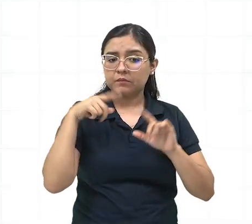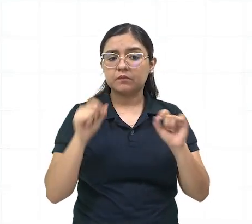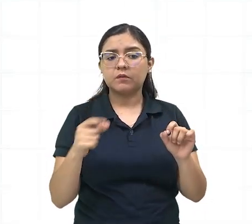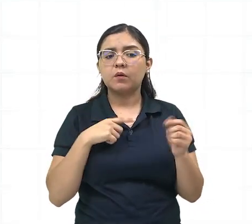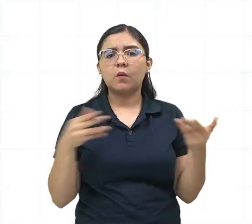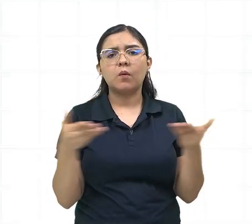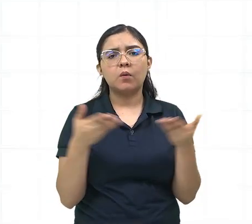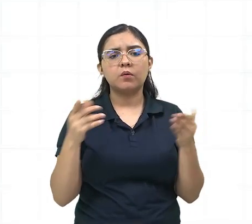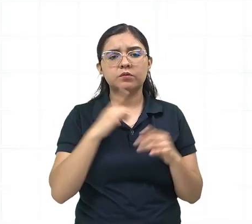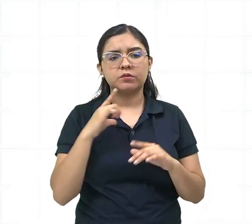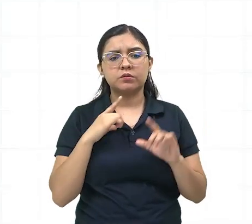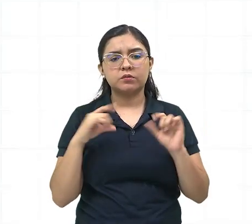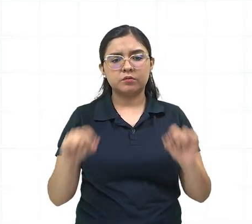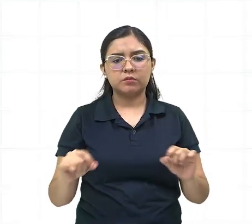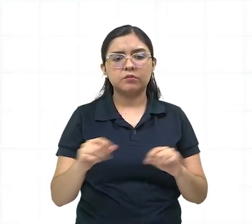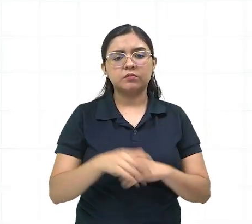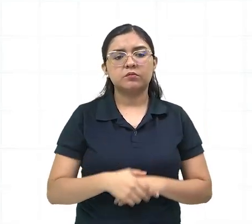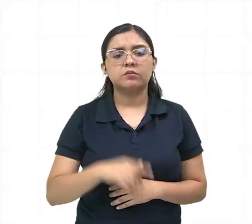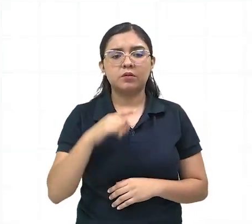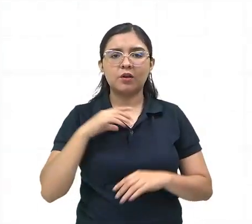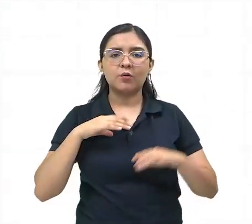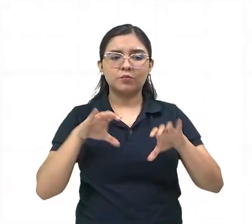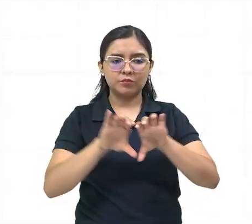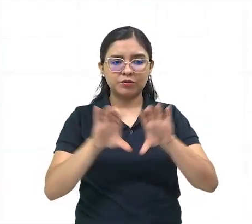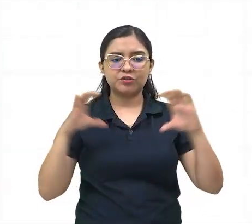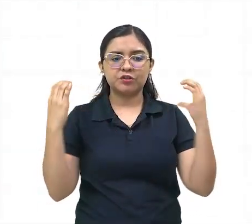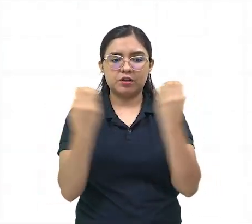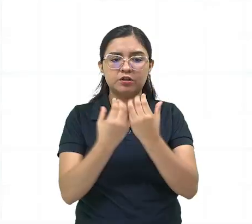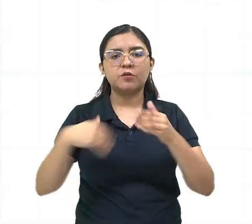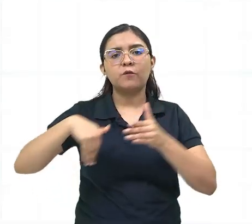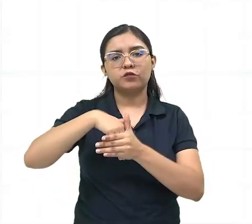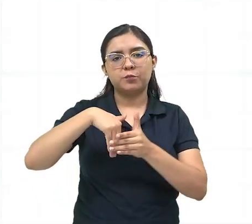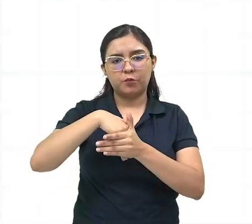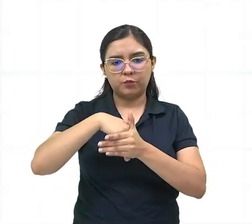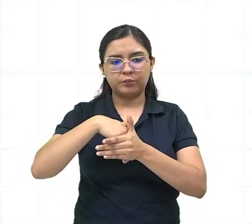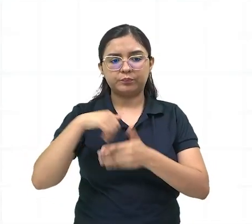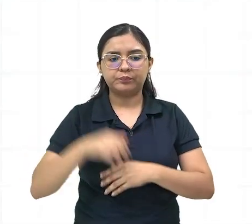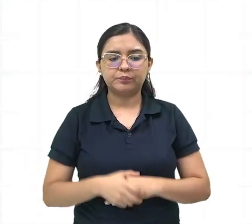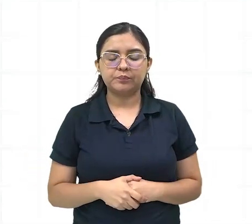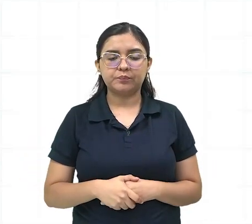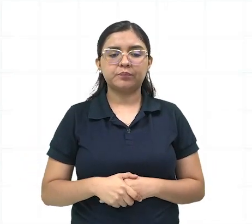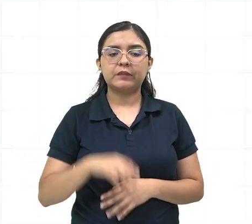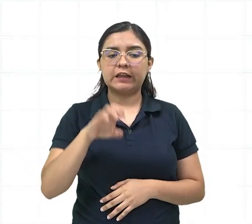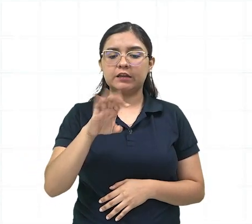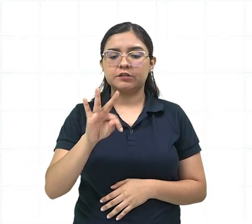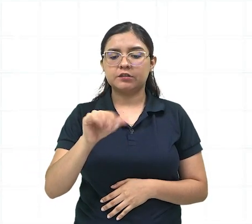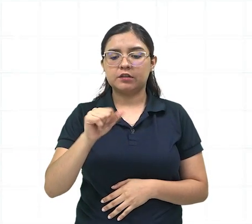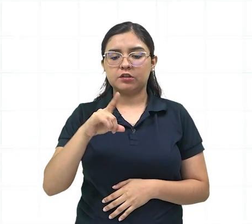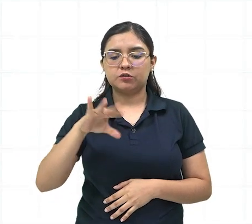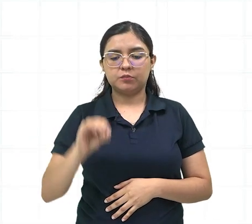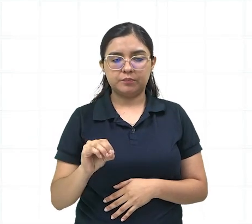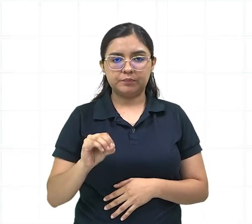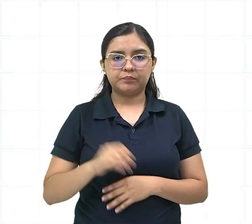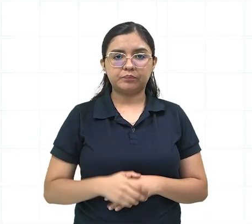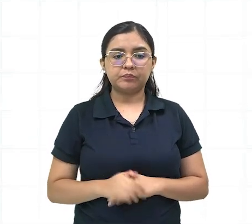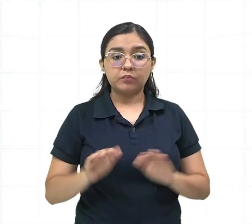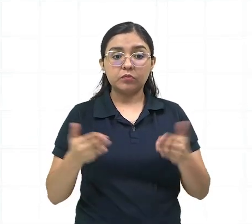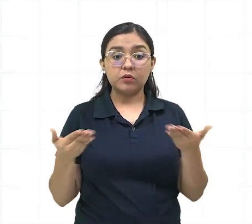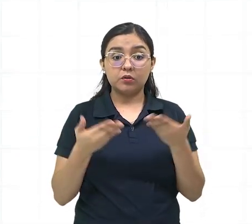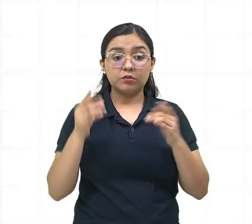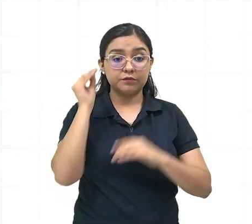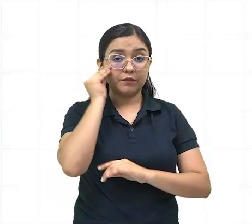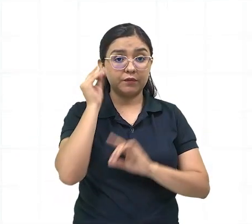fosse hoje o que a gente tem por um estádio de futebol, certo? A gente vai